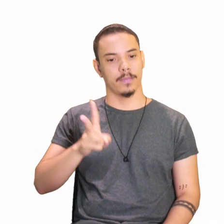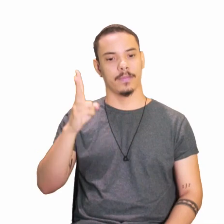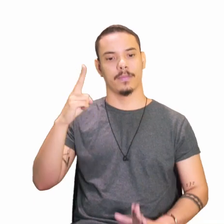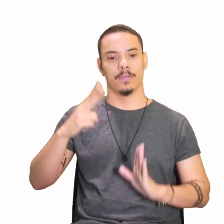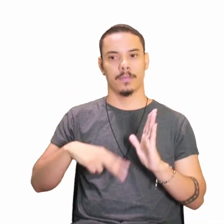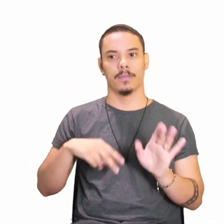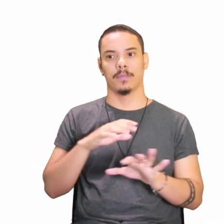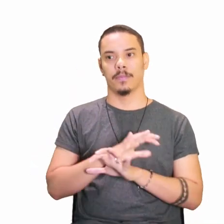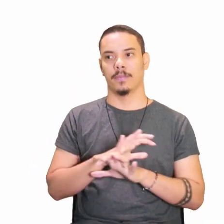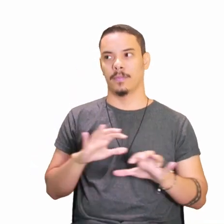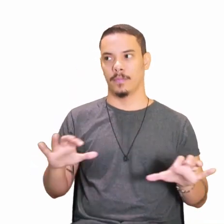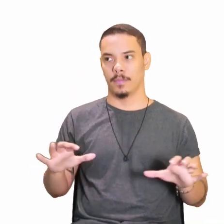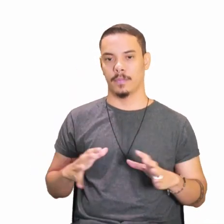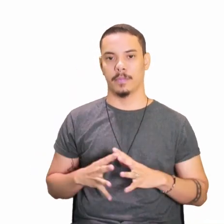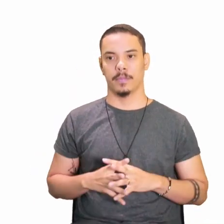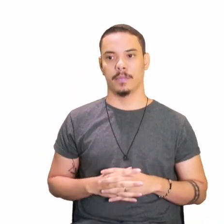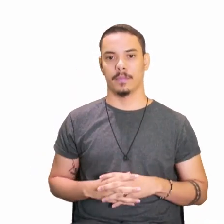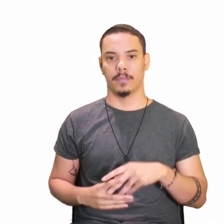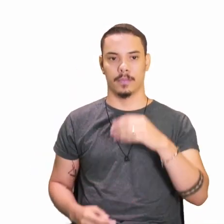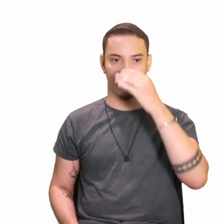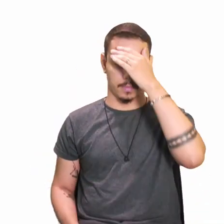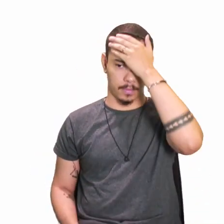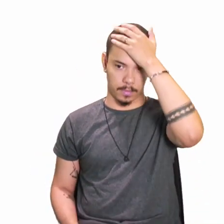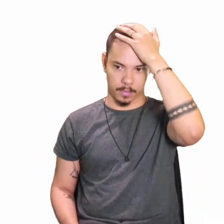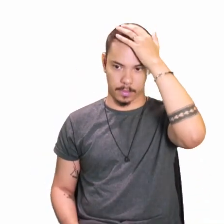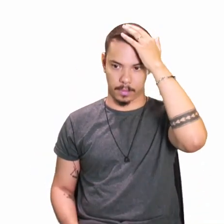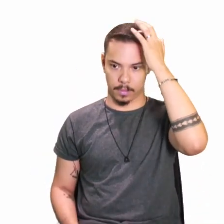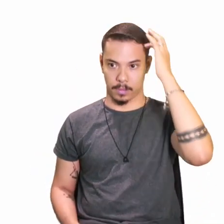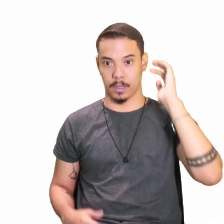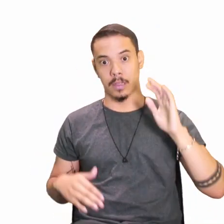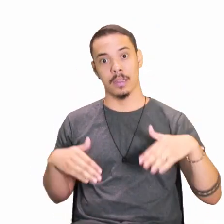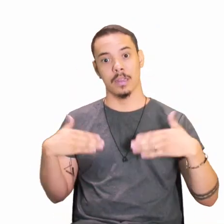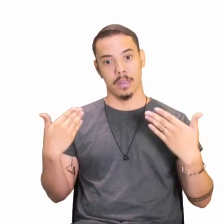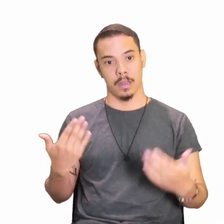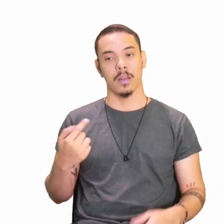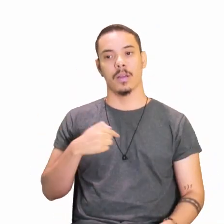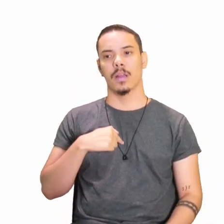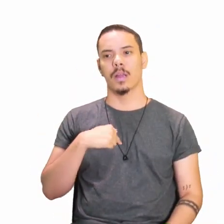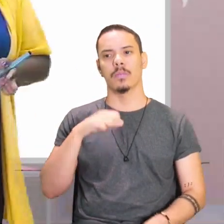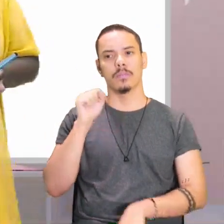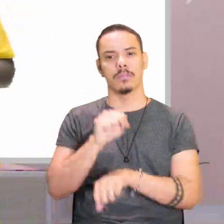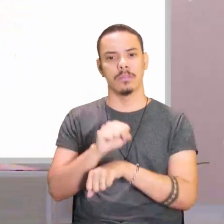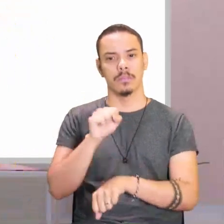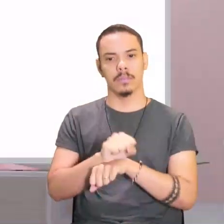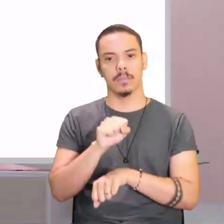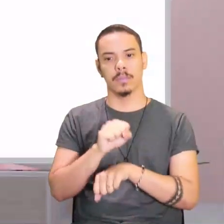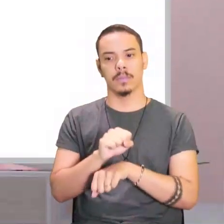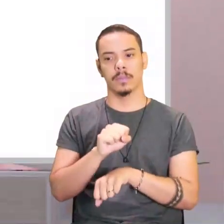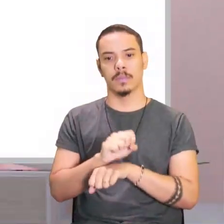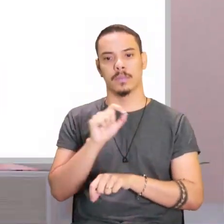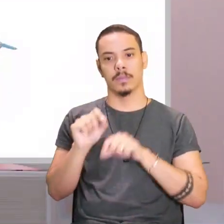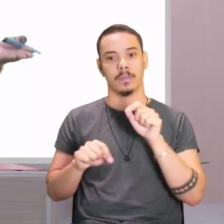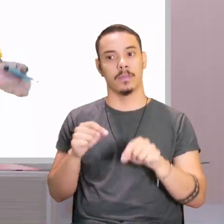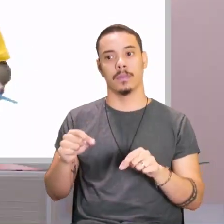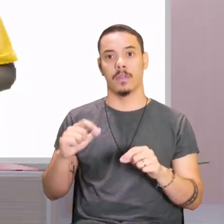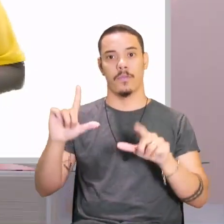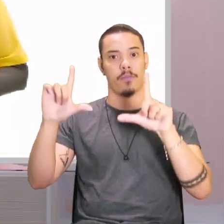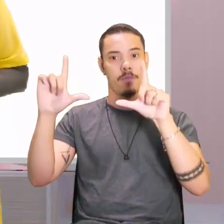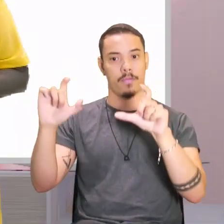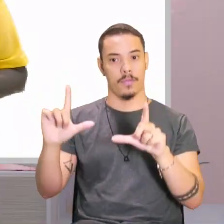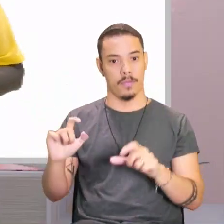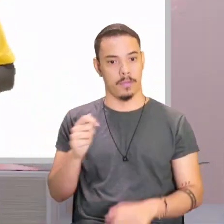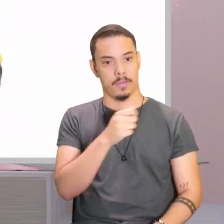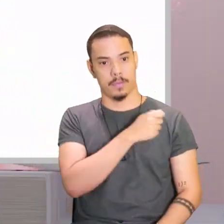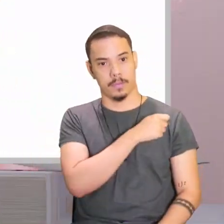leitura belezinha muito bem eu guardo eu estou aqui aguardando as outras Outros alunos